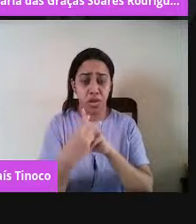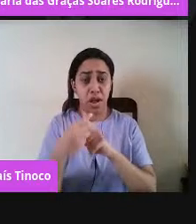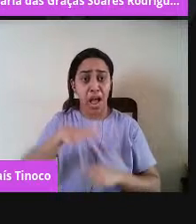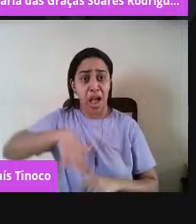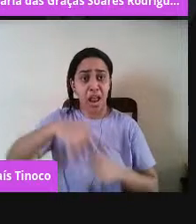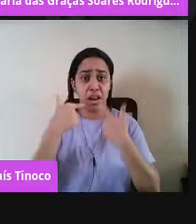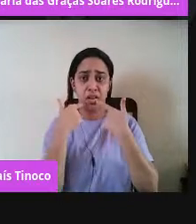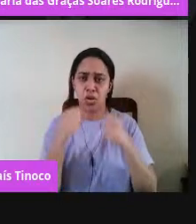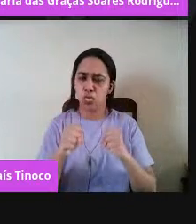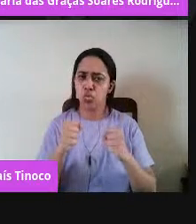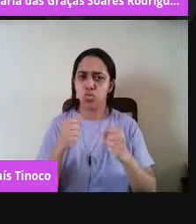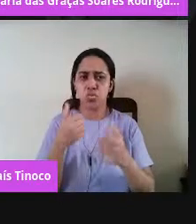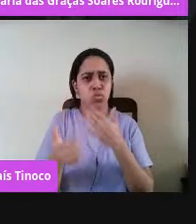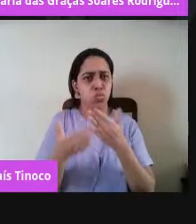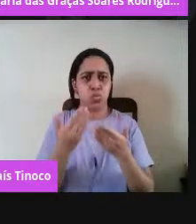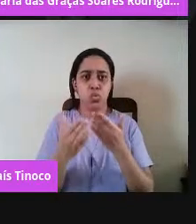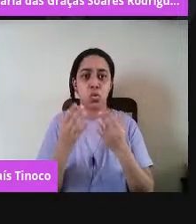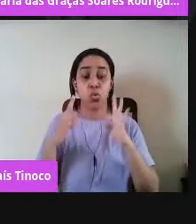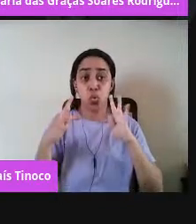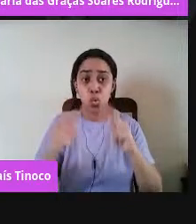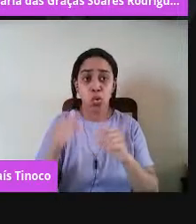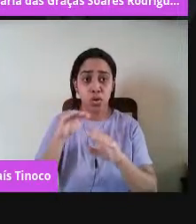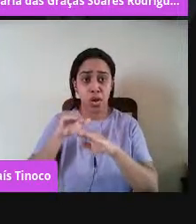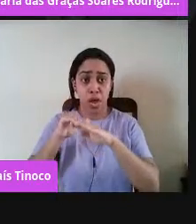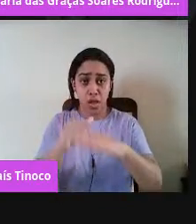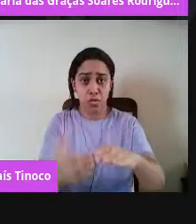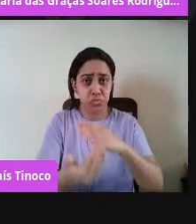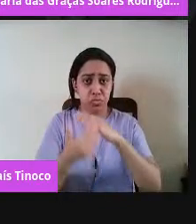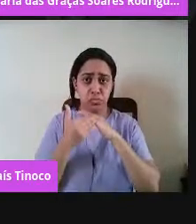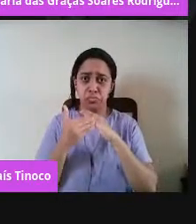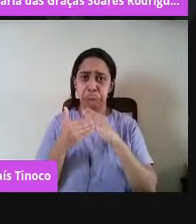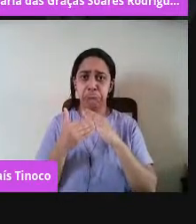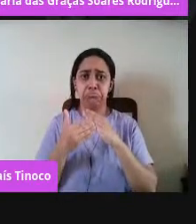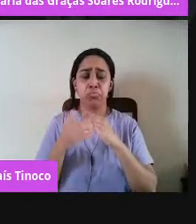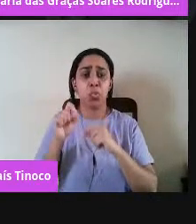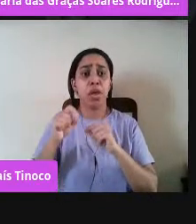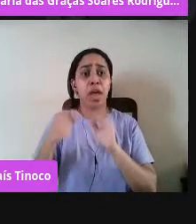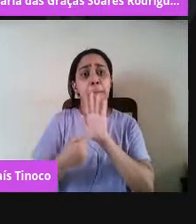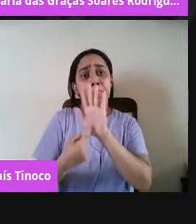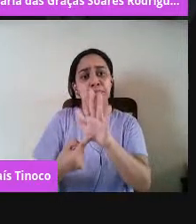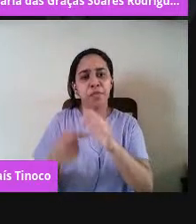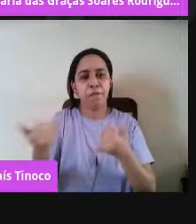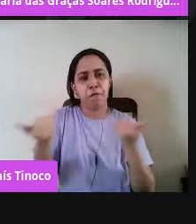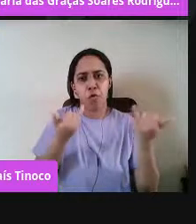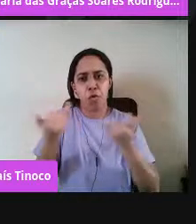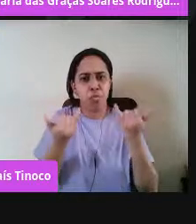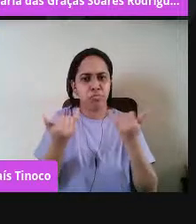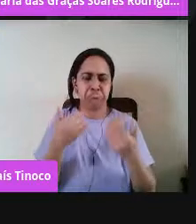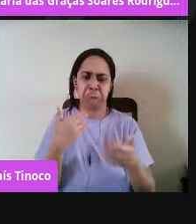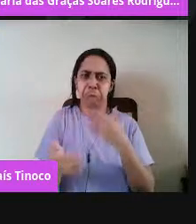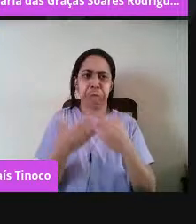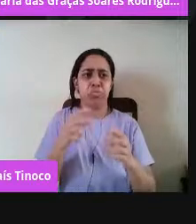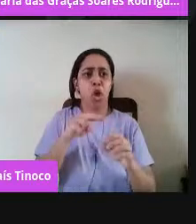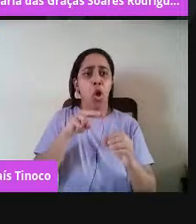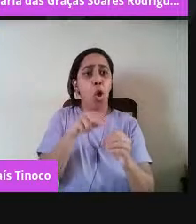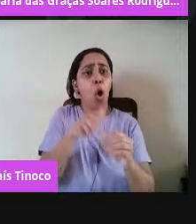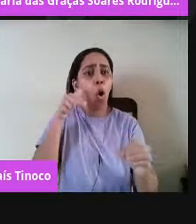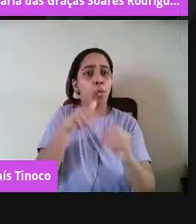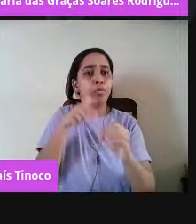que predica informações sobre não importa que objeto do discurso, dando não apenas informações sobre o